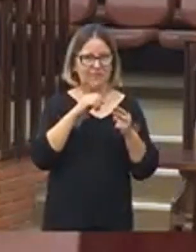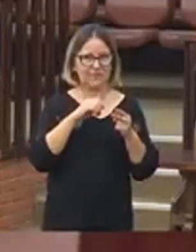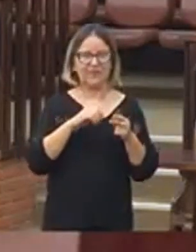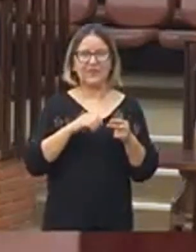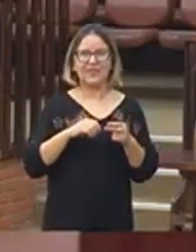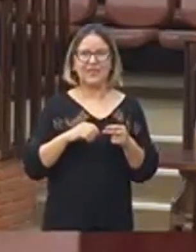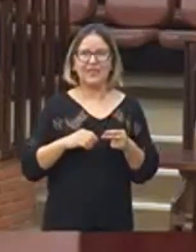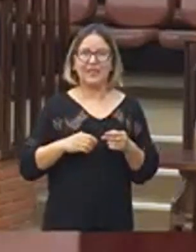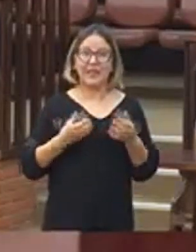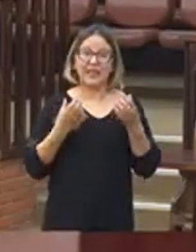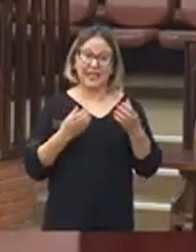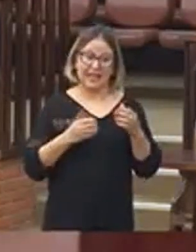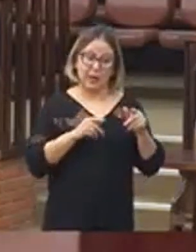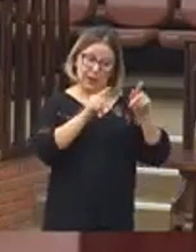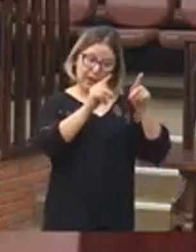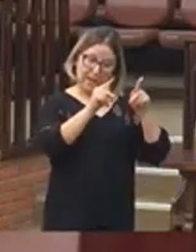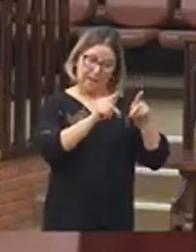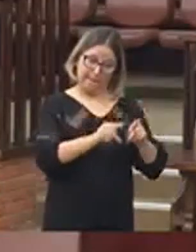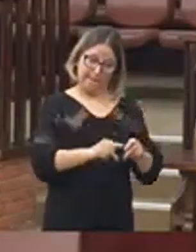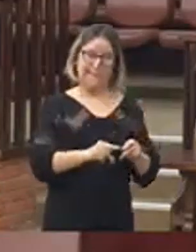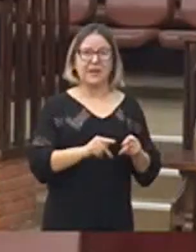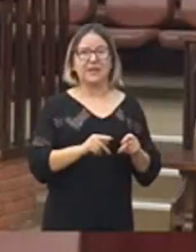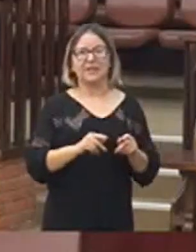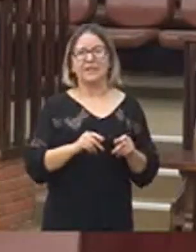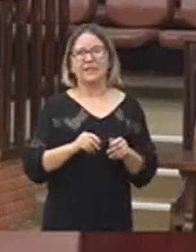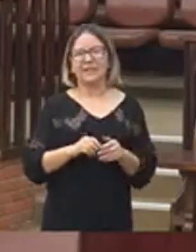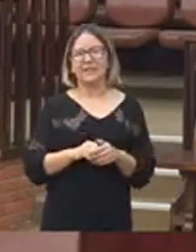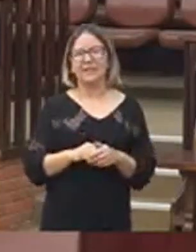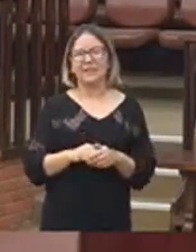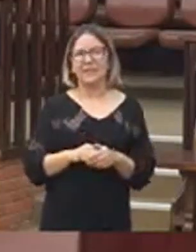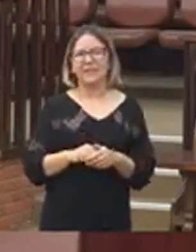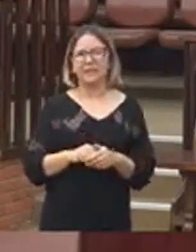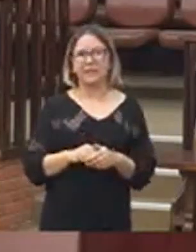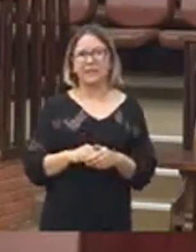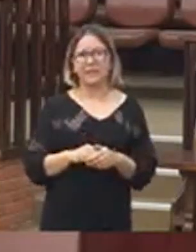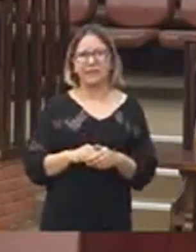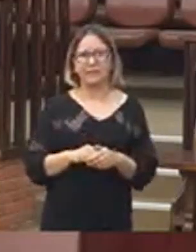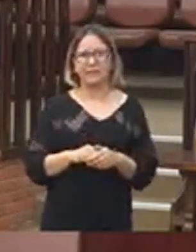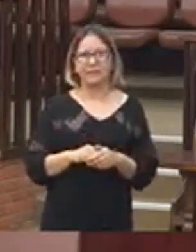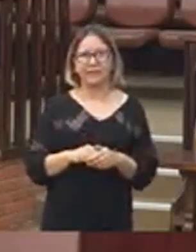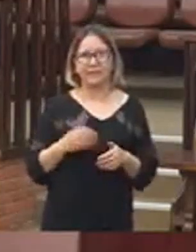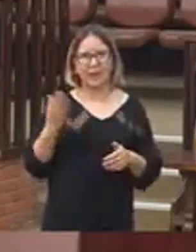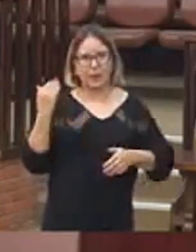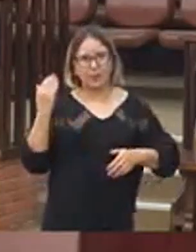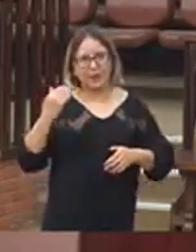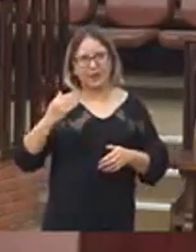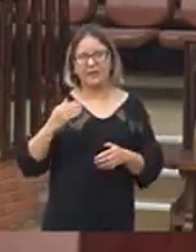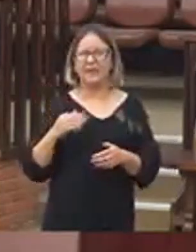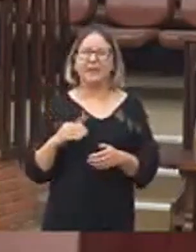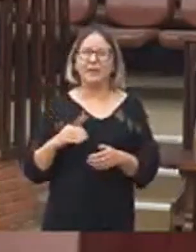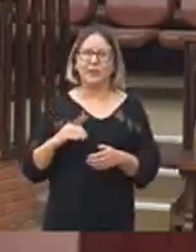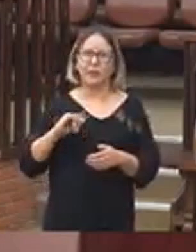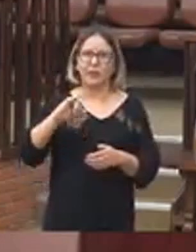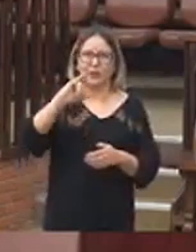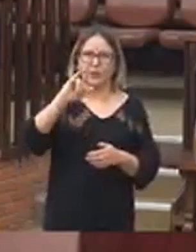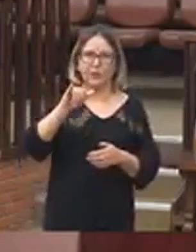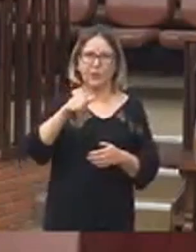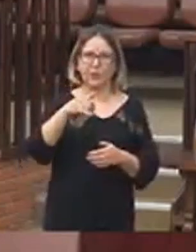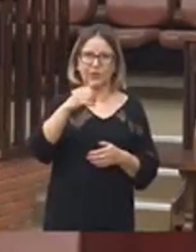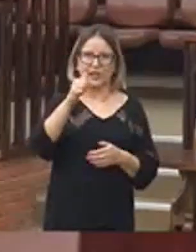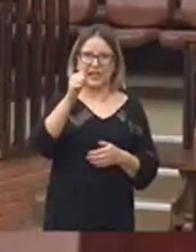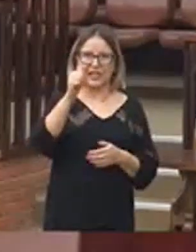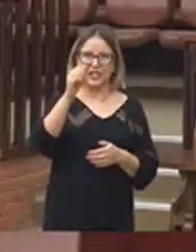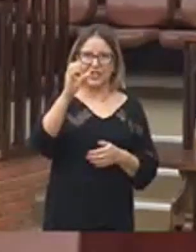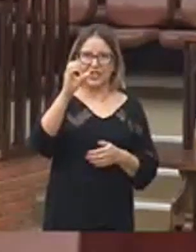circunstancial. Parece que é o mesmo problema que Jacó teve. Jacó pensava que quando fugisse da casa do pai dele,